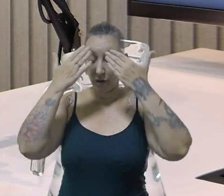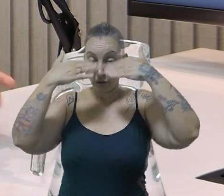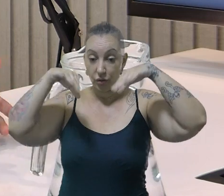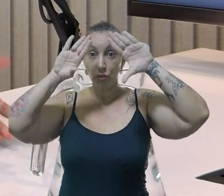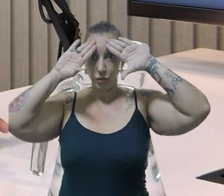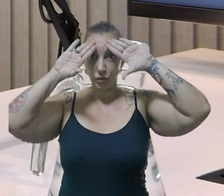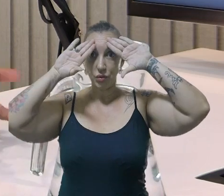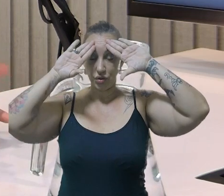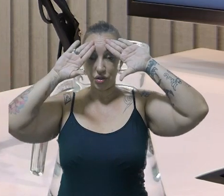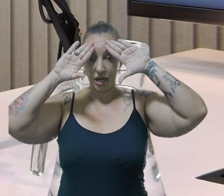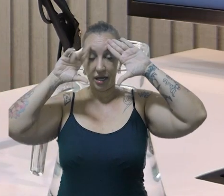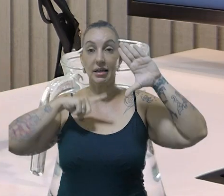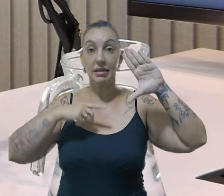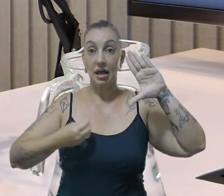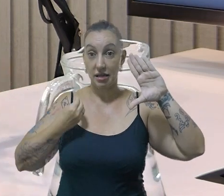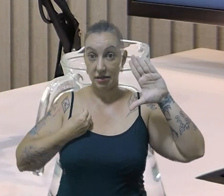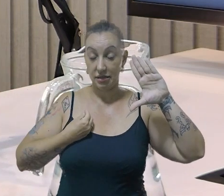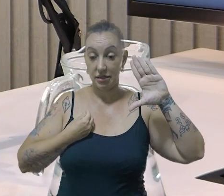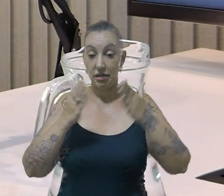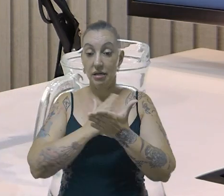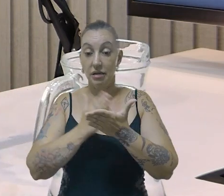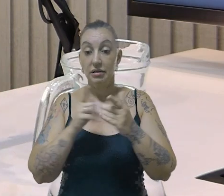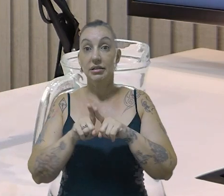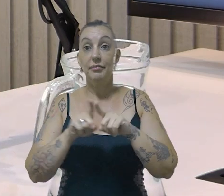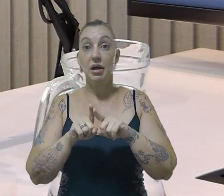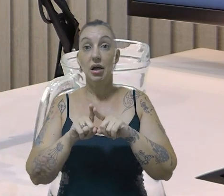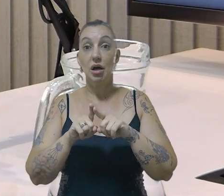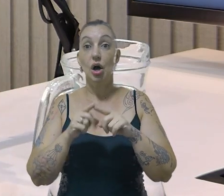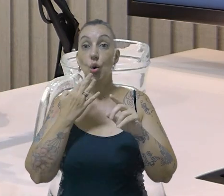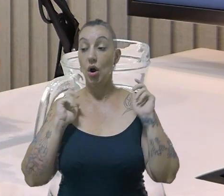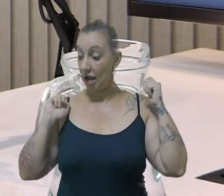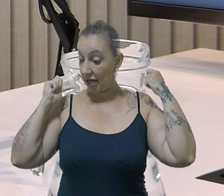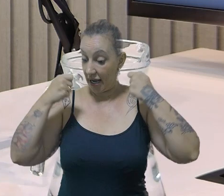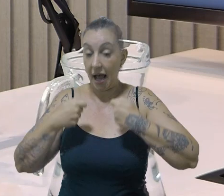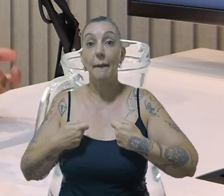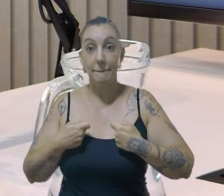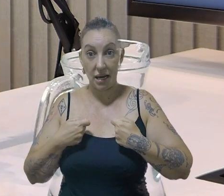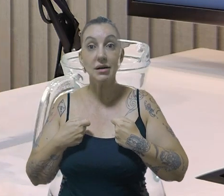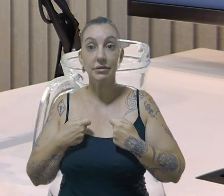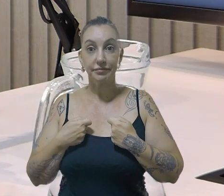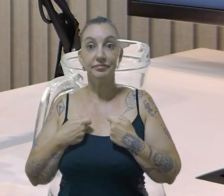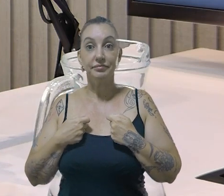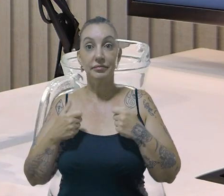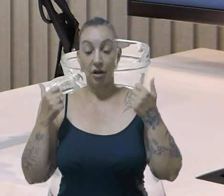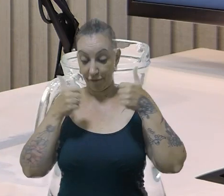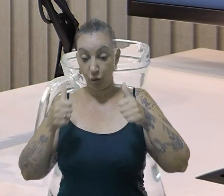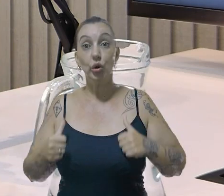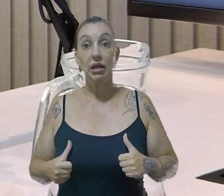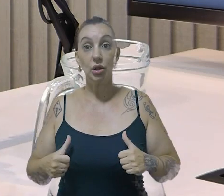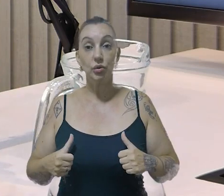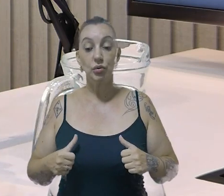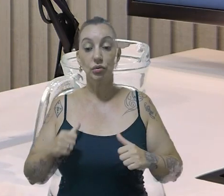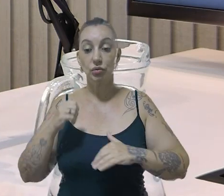no no livro né e na peça quanto a cor da capa a cor do figurino eh então isso tudo constrói